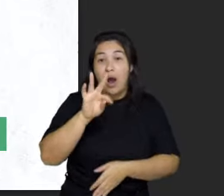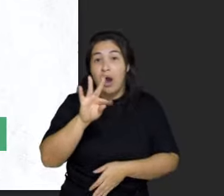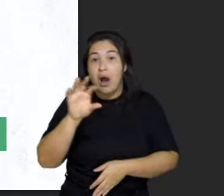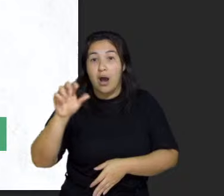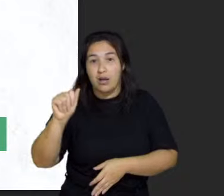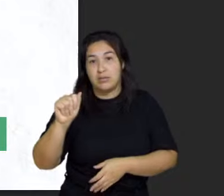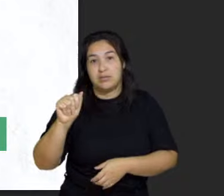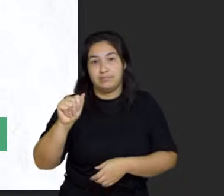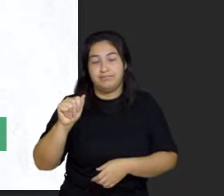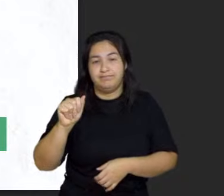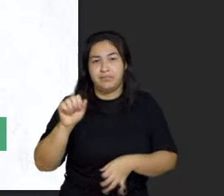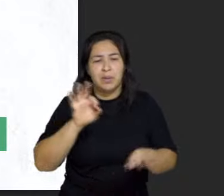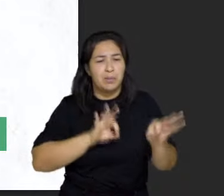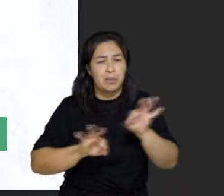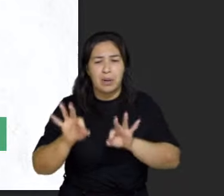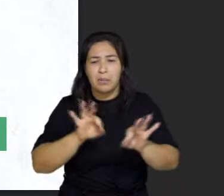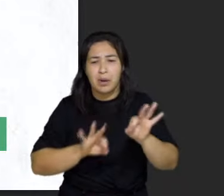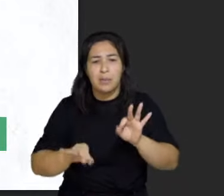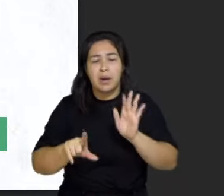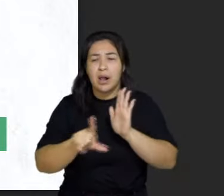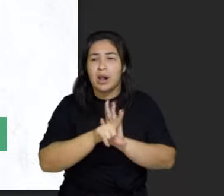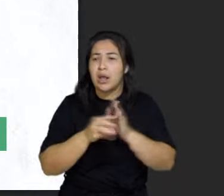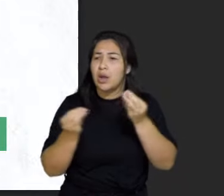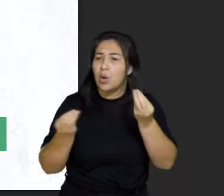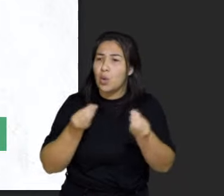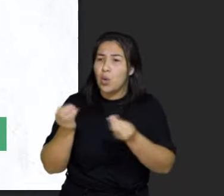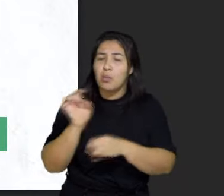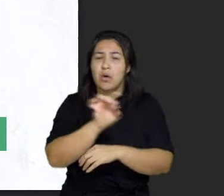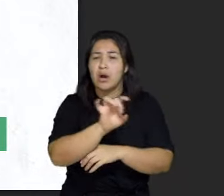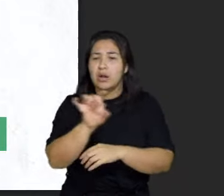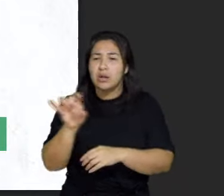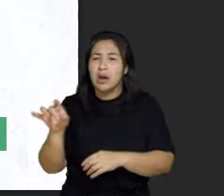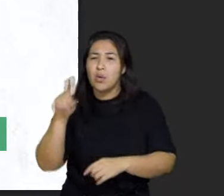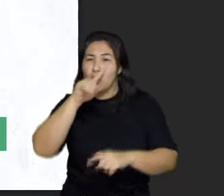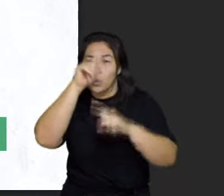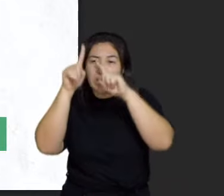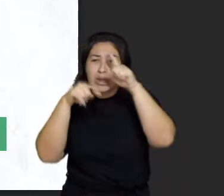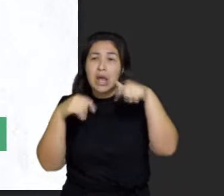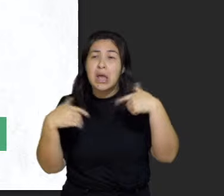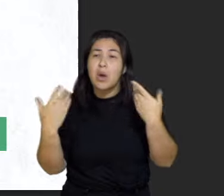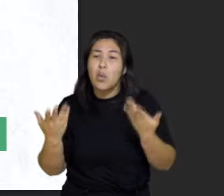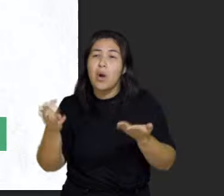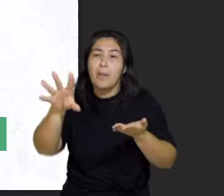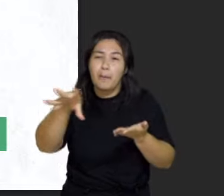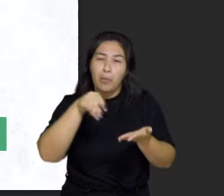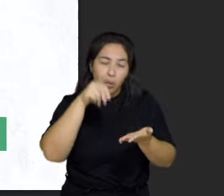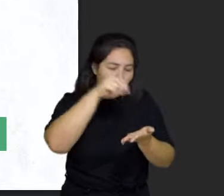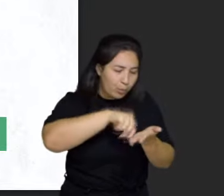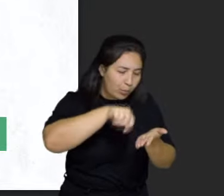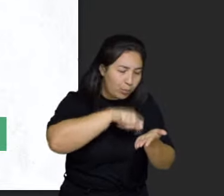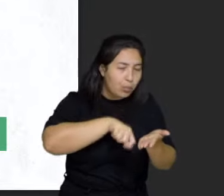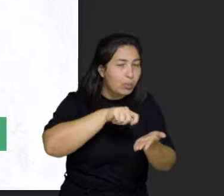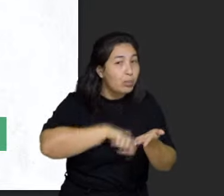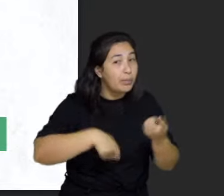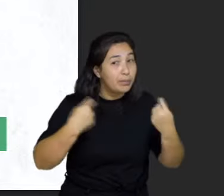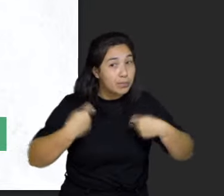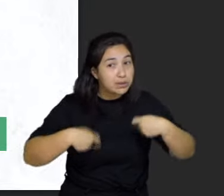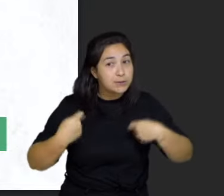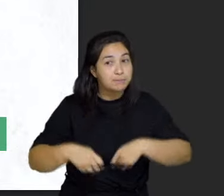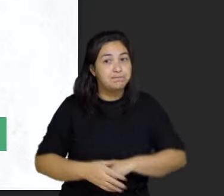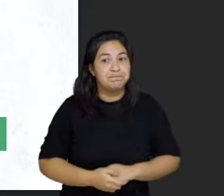legislativa, com os possíveis pareceres técnicos e exposições nos termos do seu estatuto. Na página